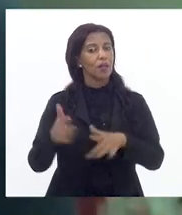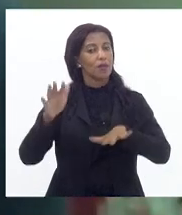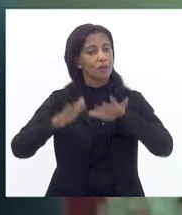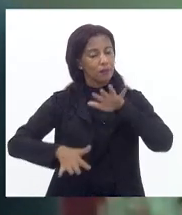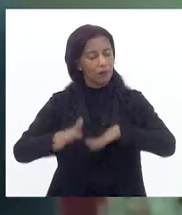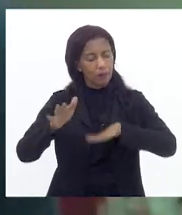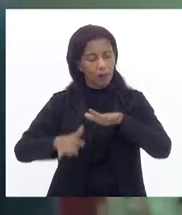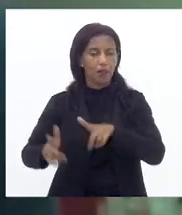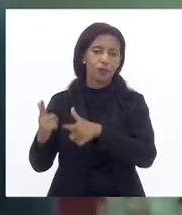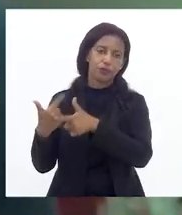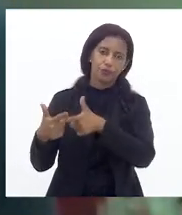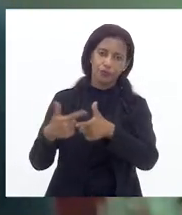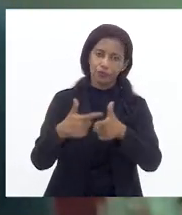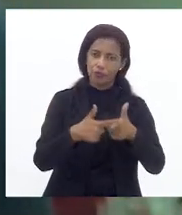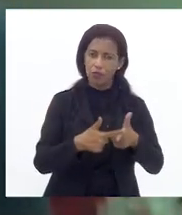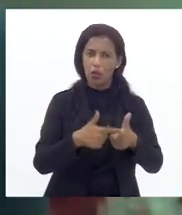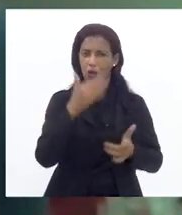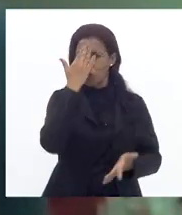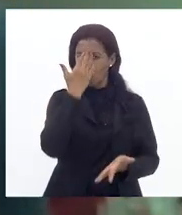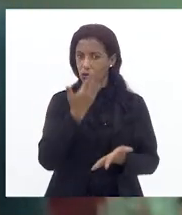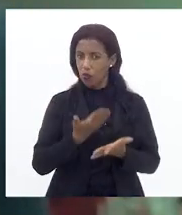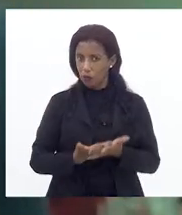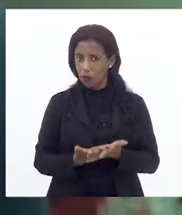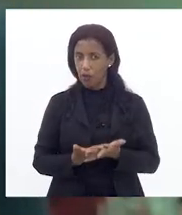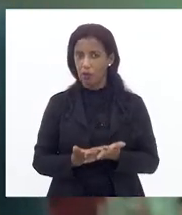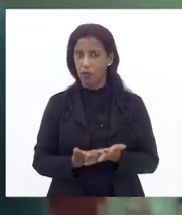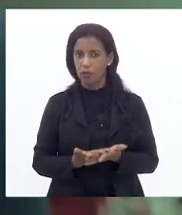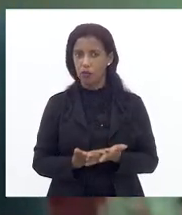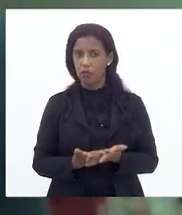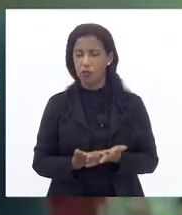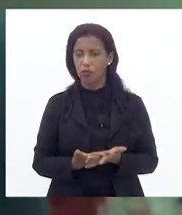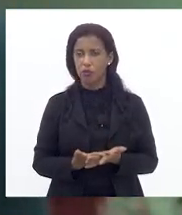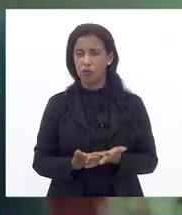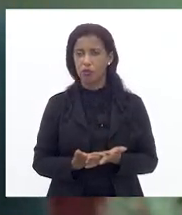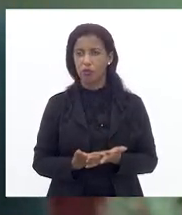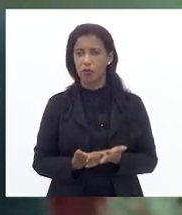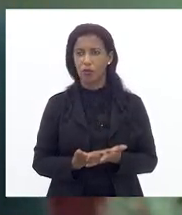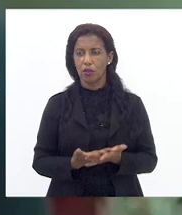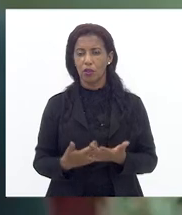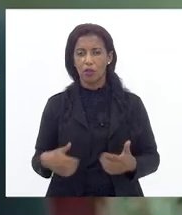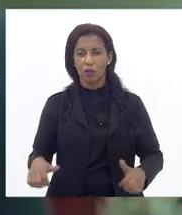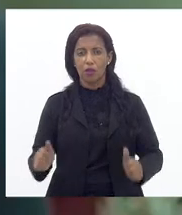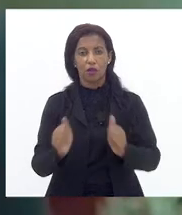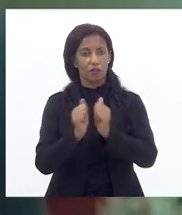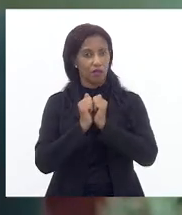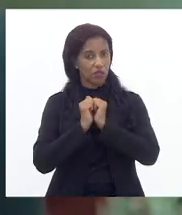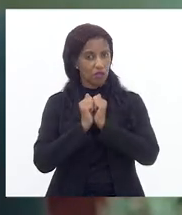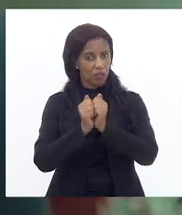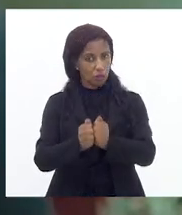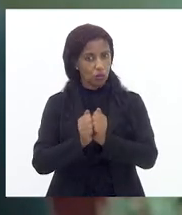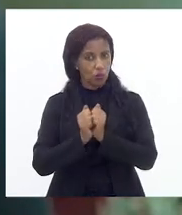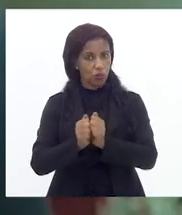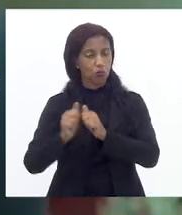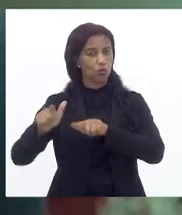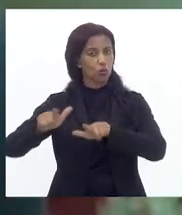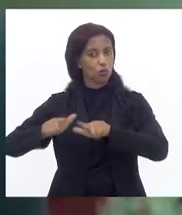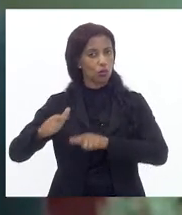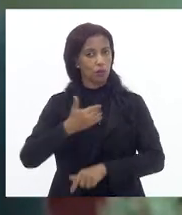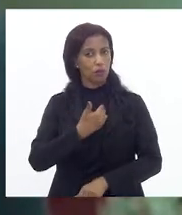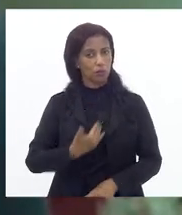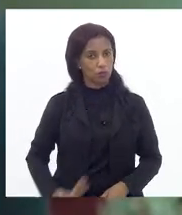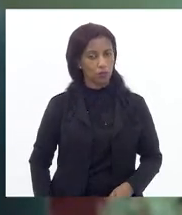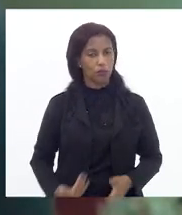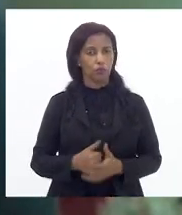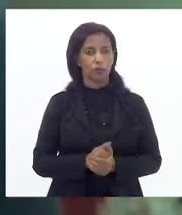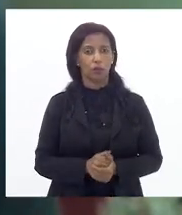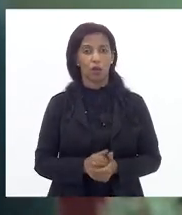pesares nós apostamos que estará no dois chuchus públicos empregados públicos